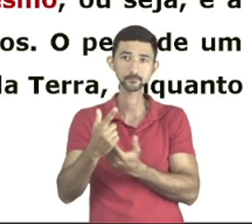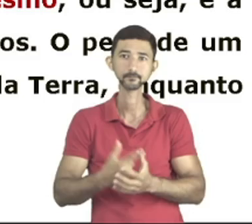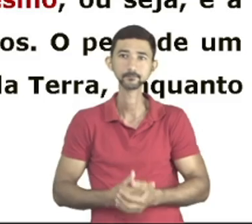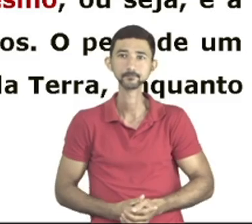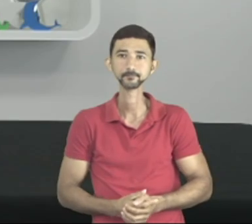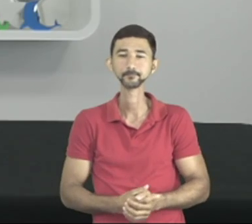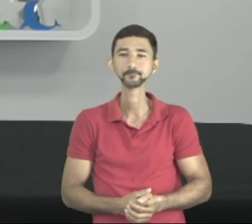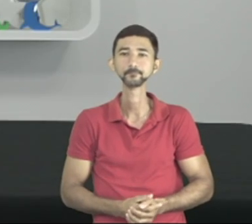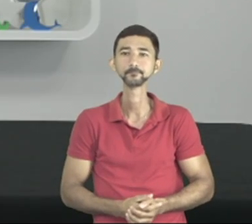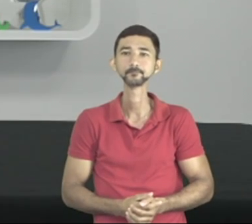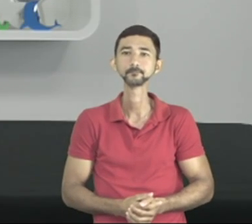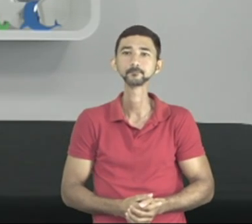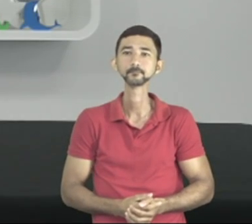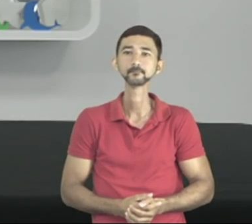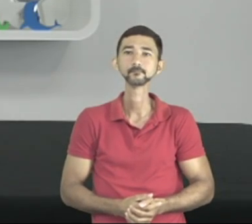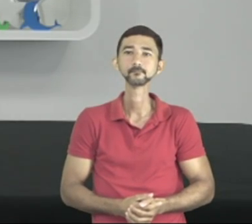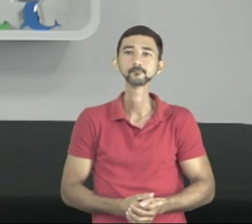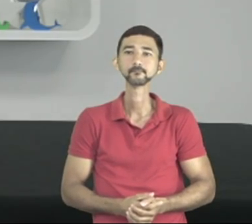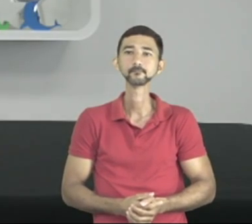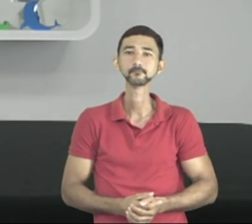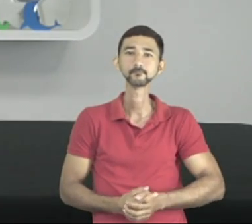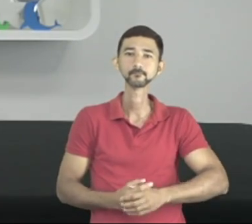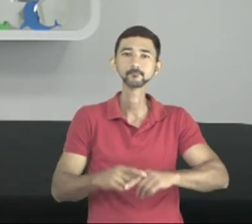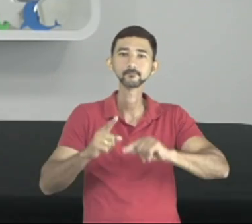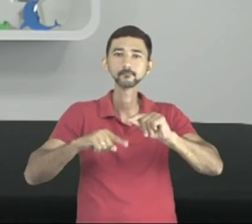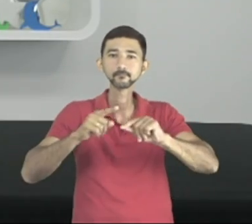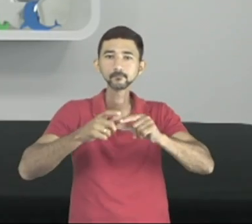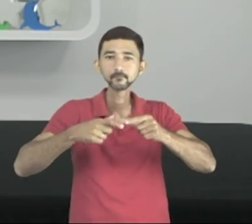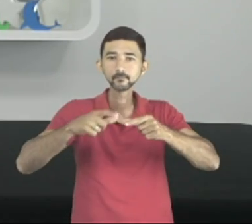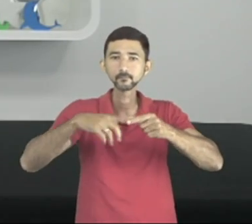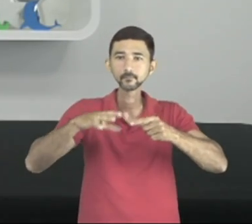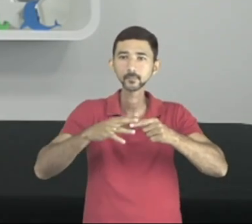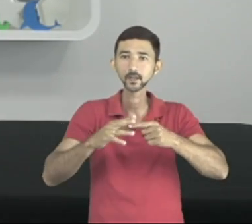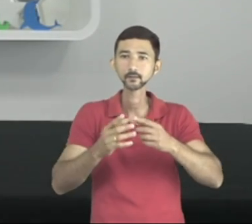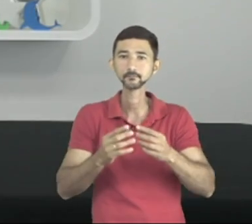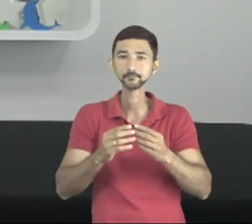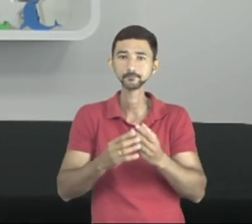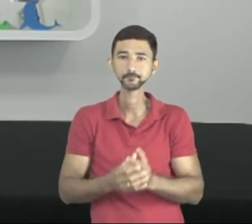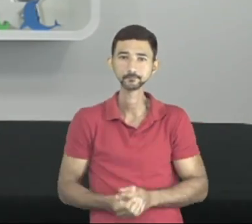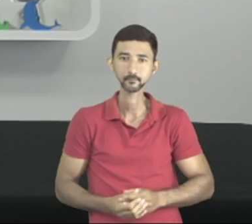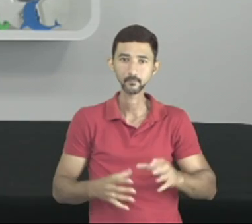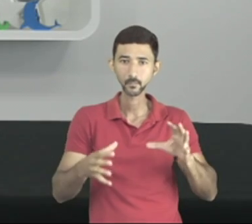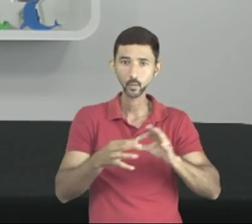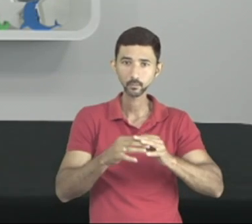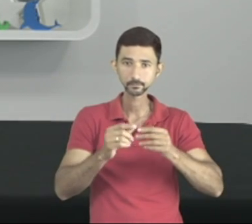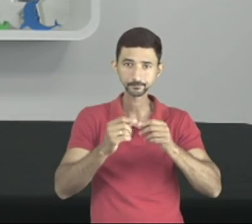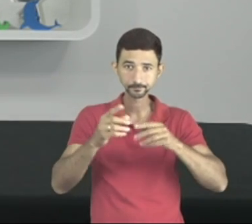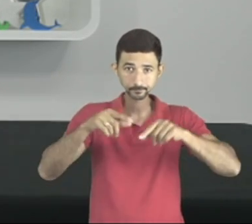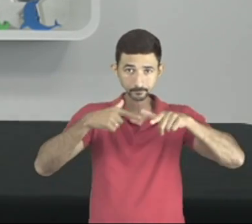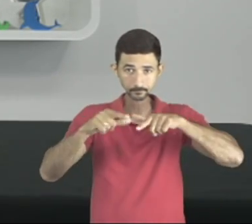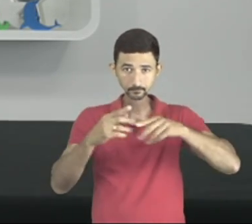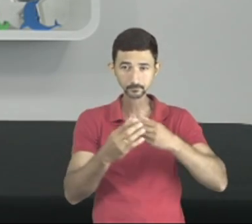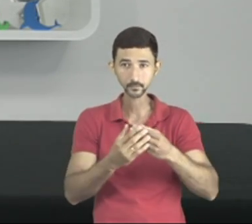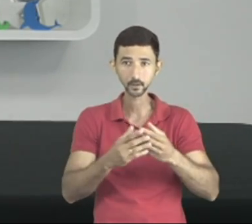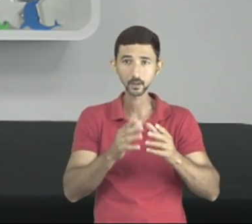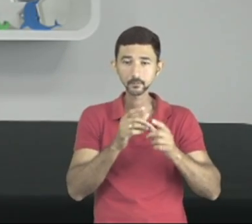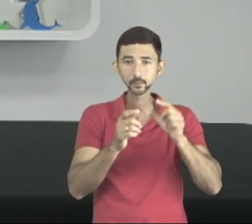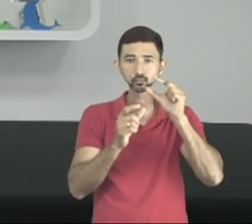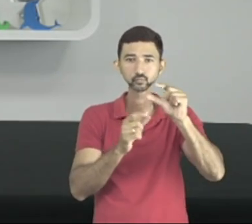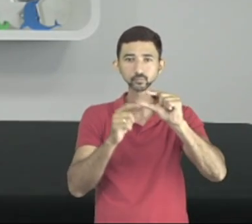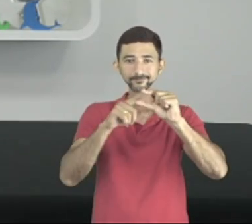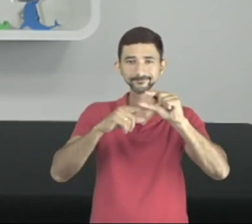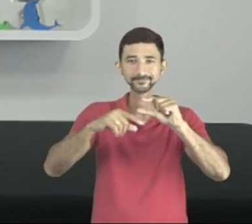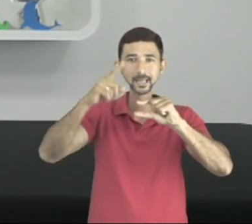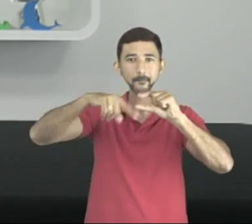mim, rapidinho. A massa é a unidade, tá, que a gente trabalha de uma porção da